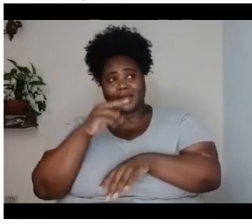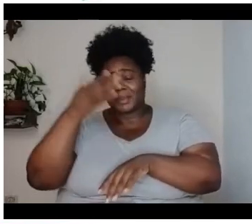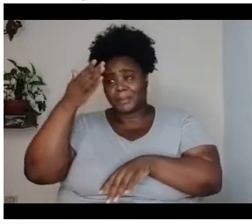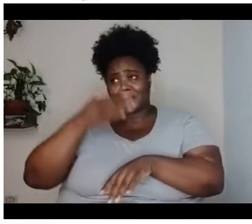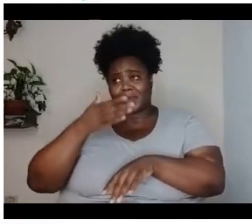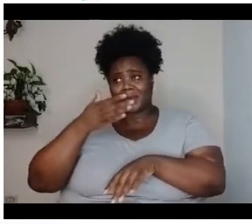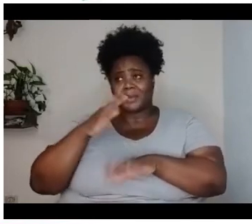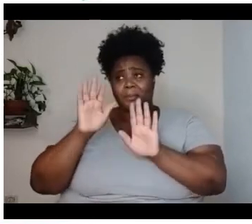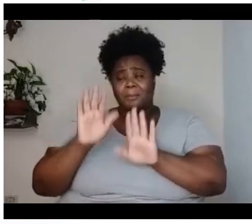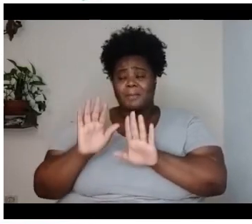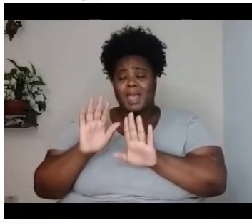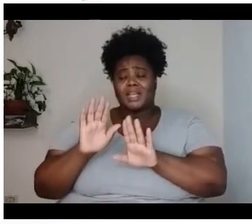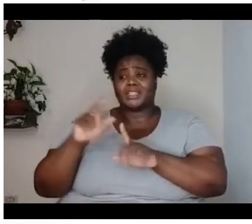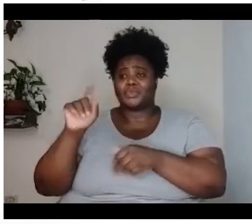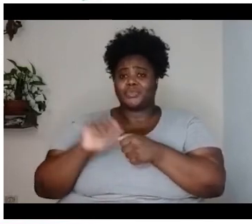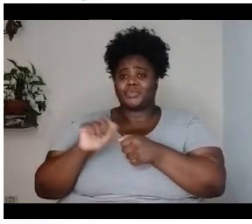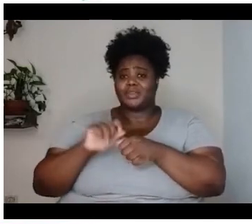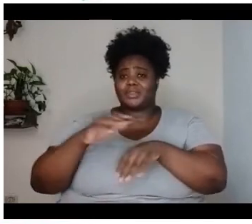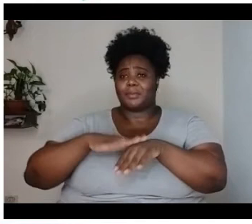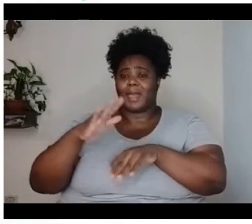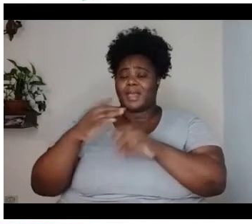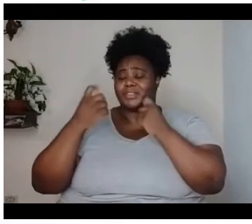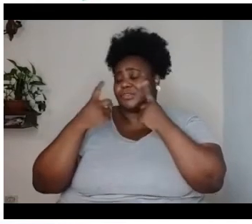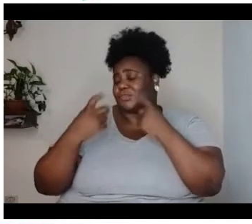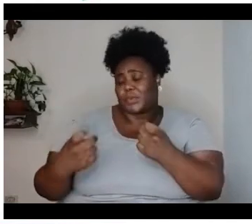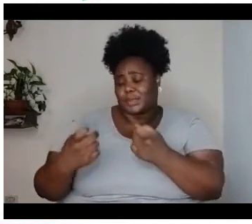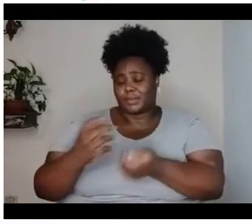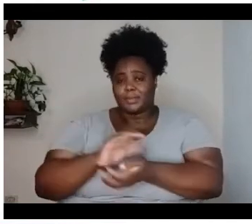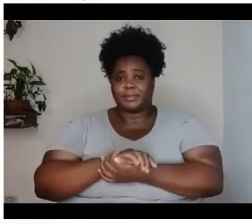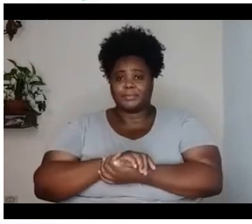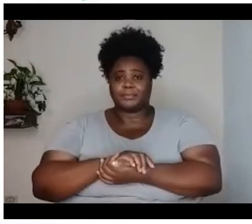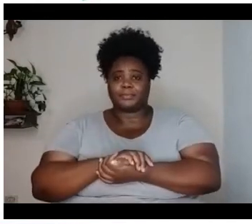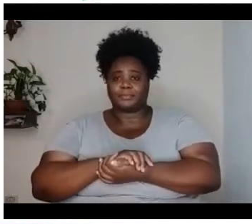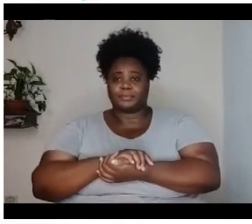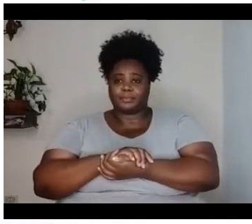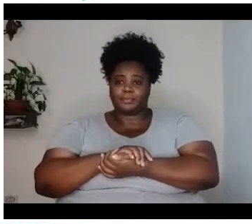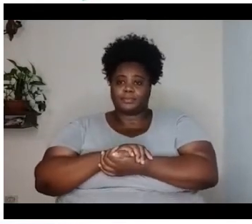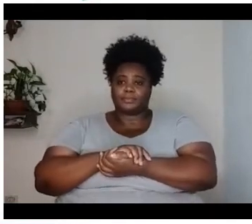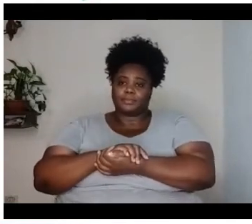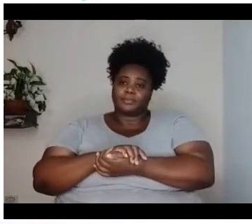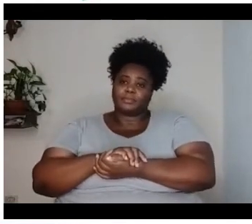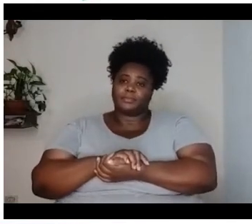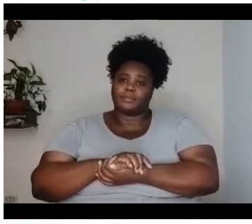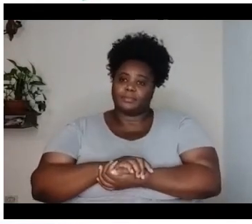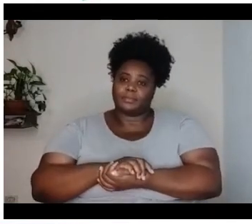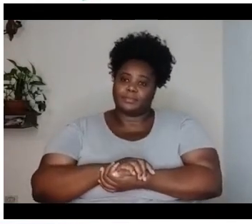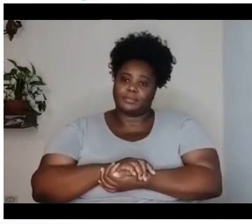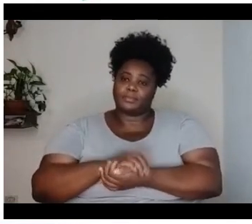sem precisar que isso seja a perpetuação da violência, né? Eu acredito